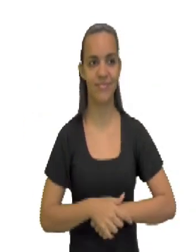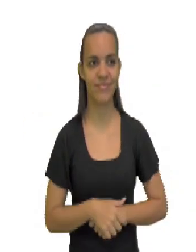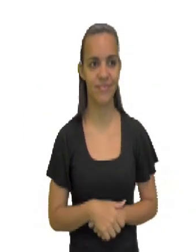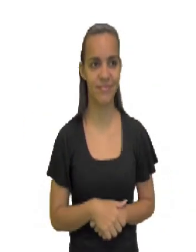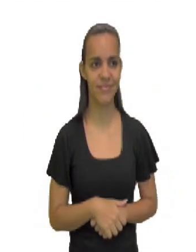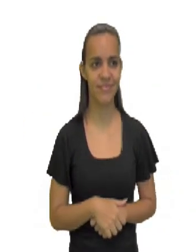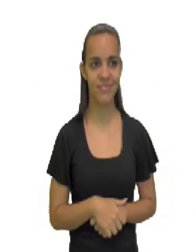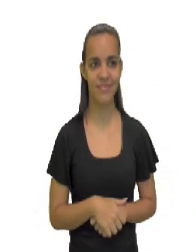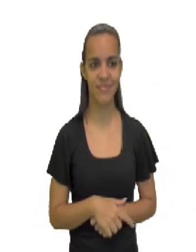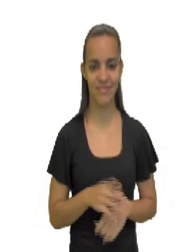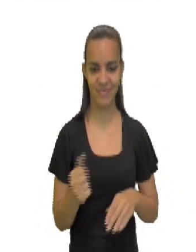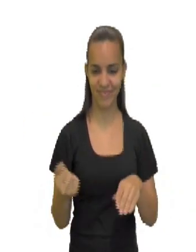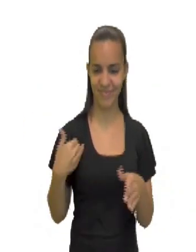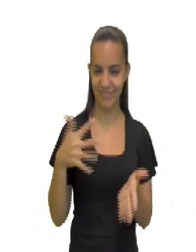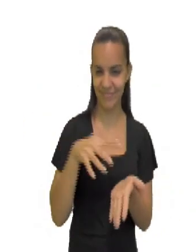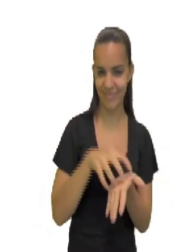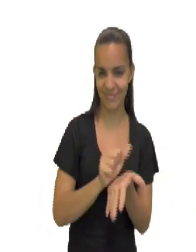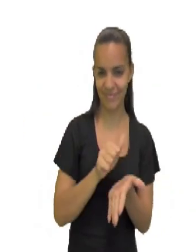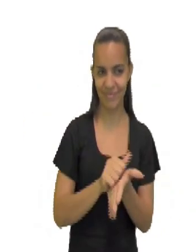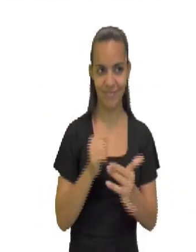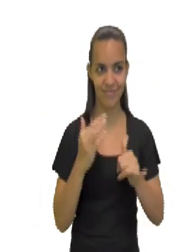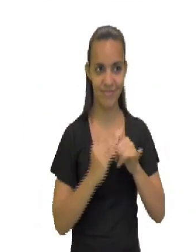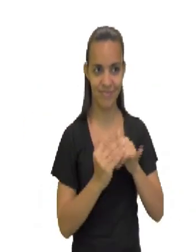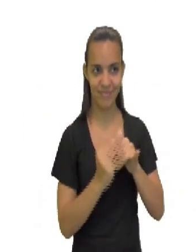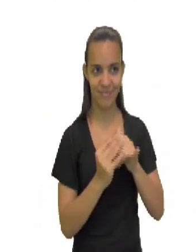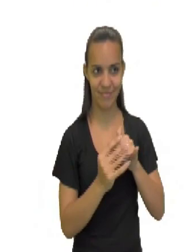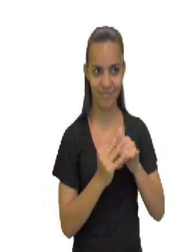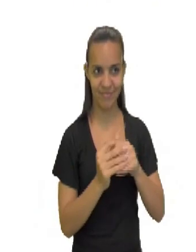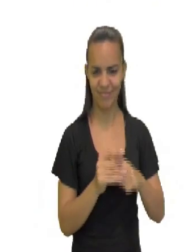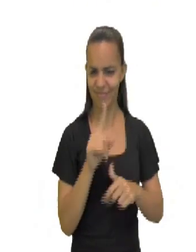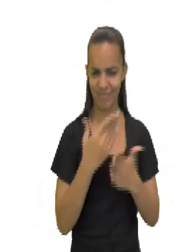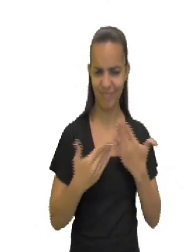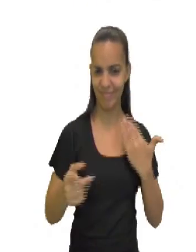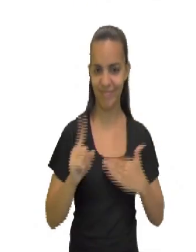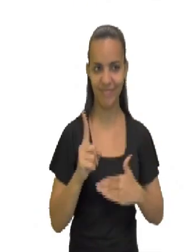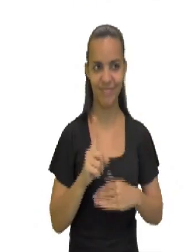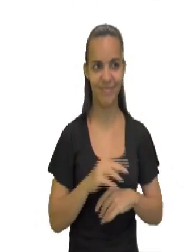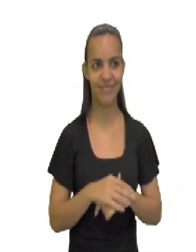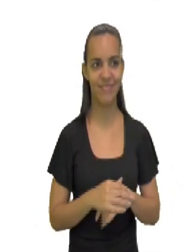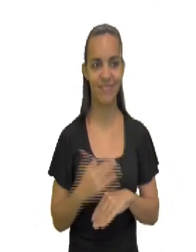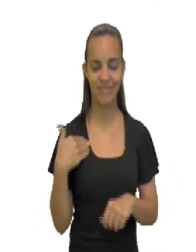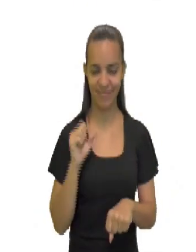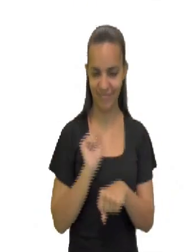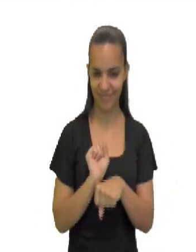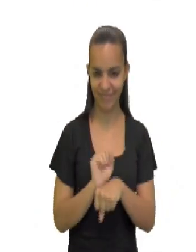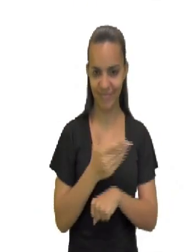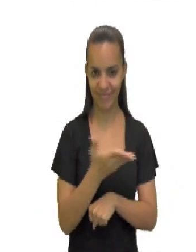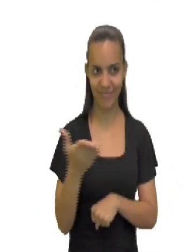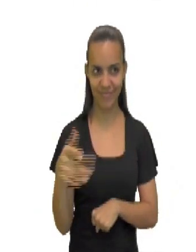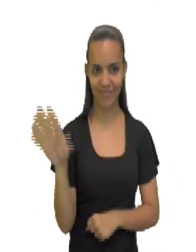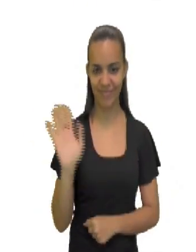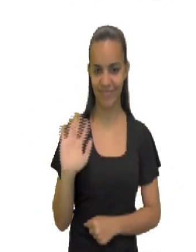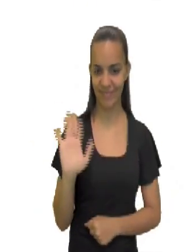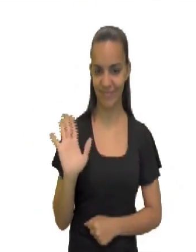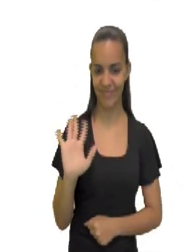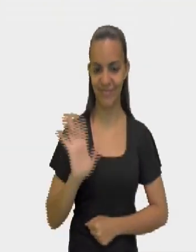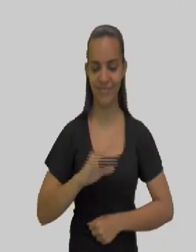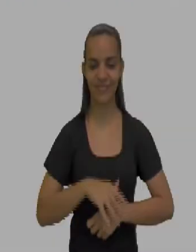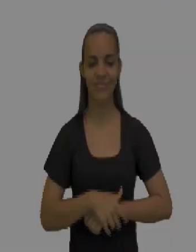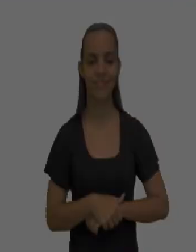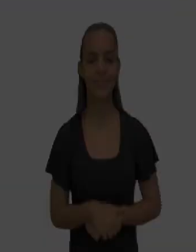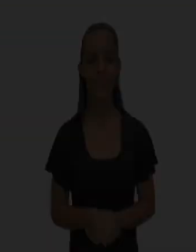tela. Se inscreva em nosso canal, pessoal, não perca tempo, vai lá, nós esperamos por vocês. Até a próxima, pessoal!